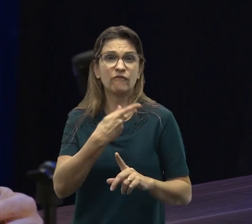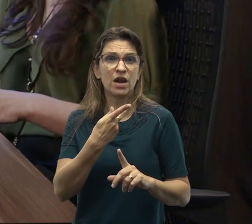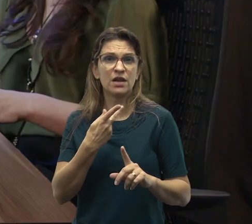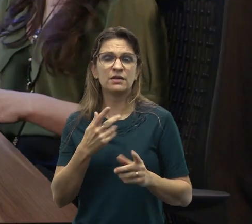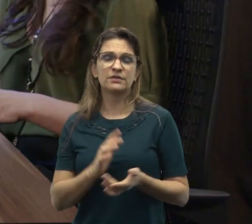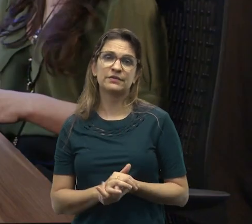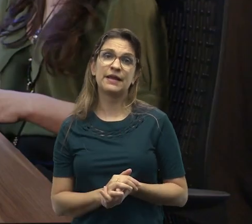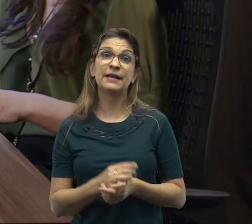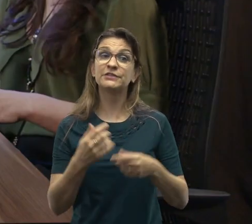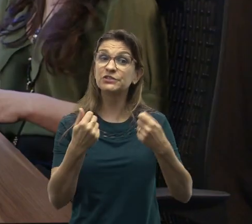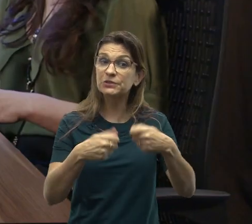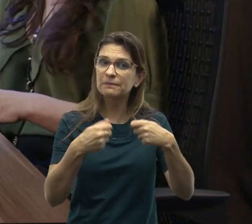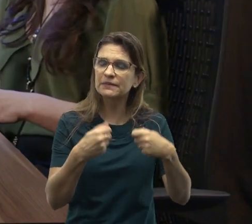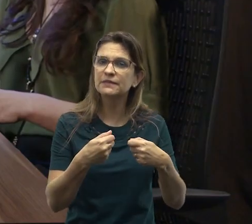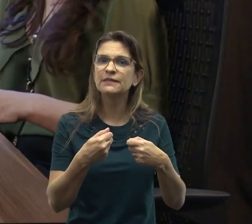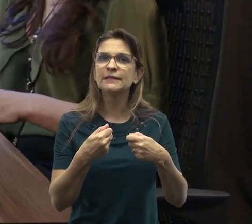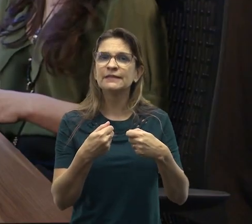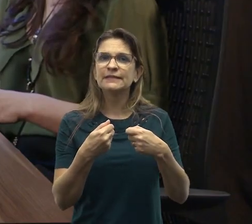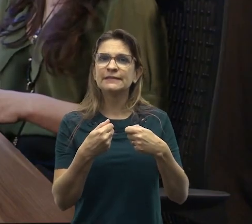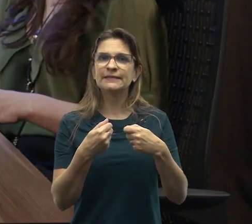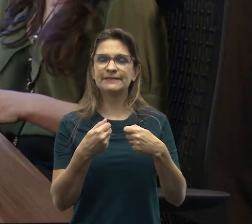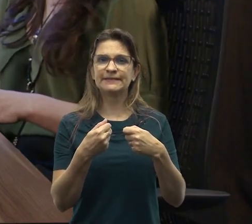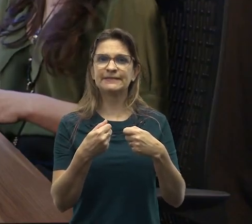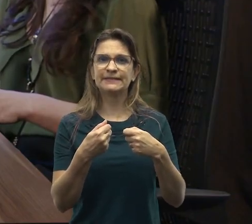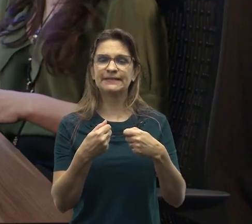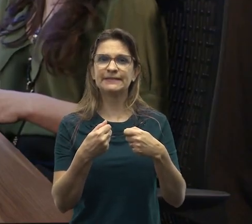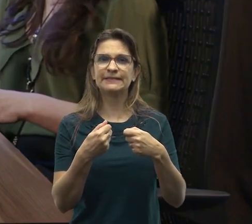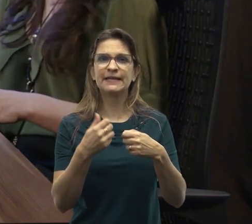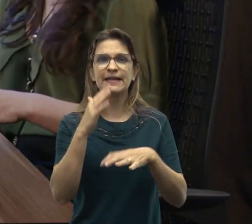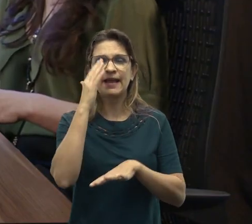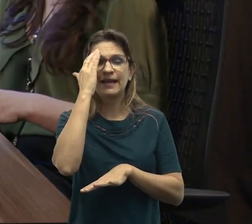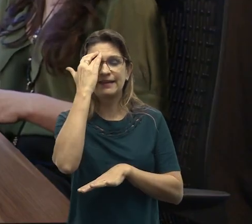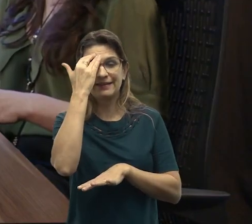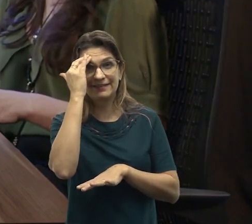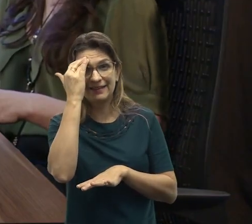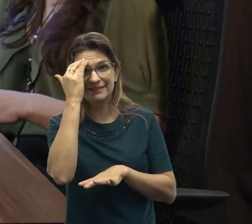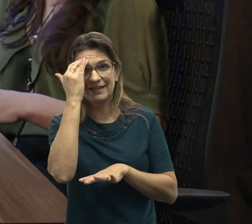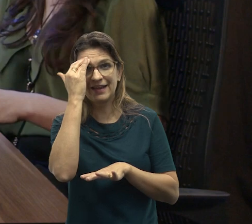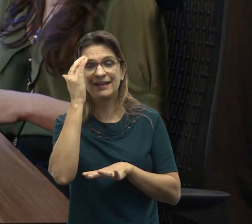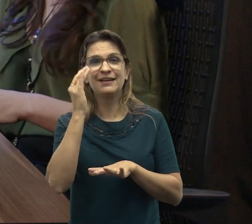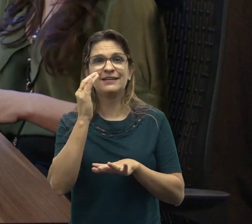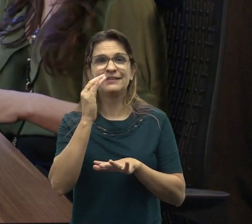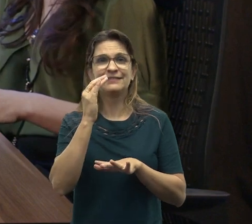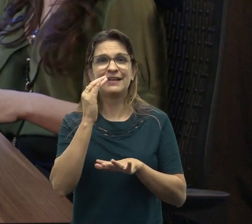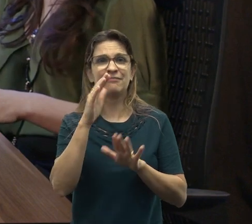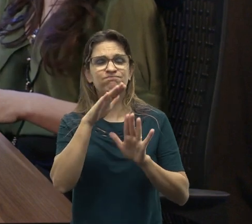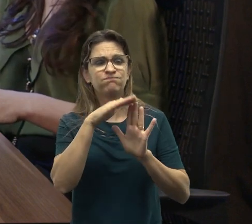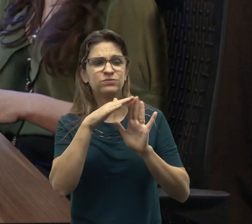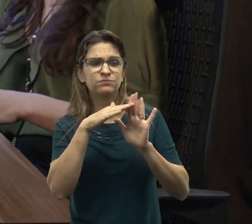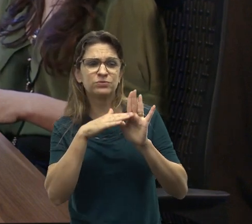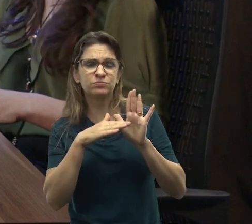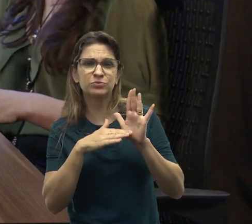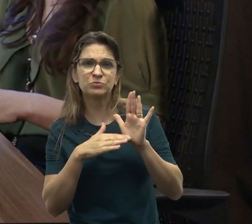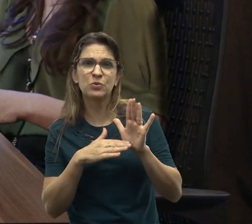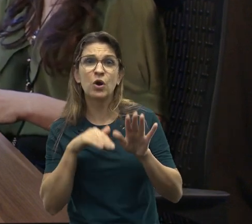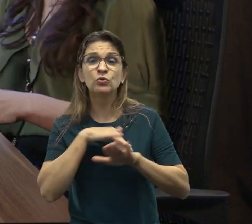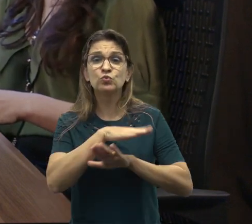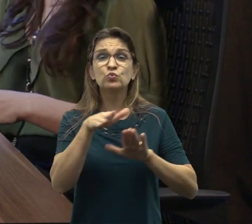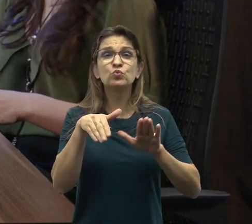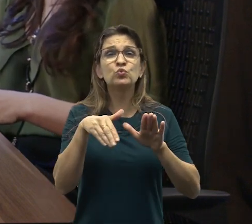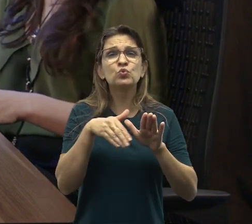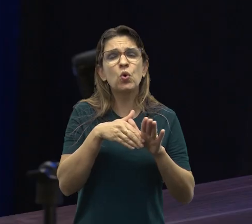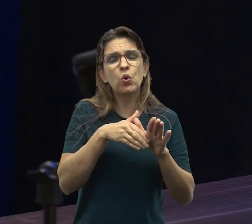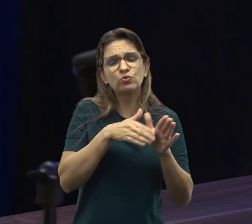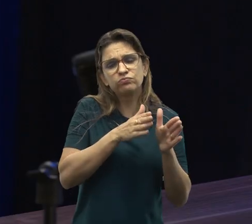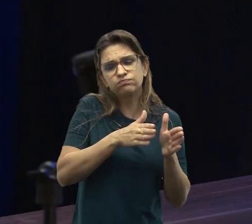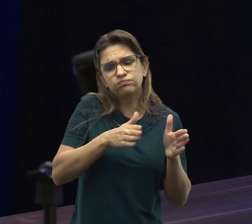precisa encarar isso como um todo. Eu sou contra. Existiram algumas medidas que foram feitas